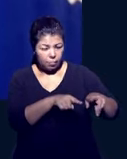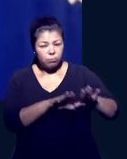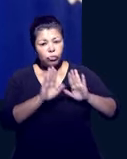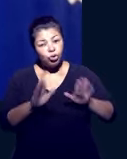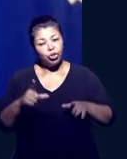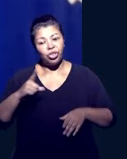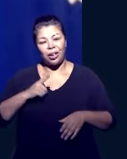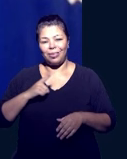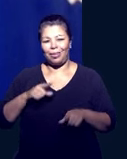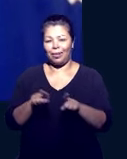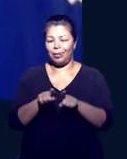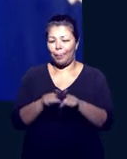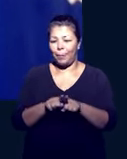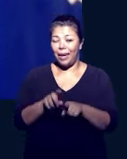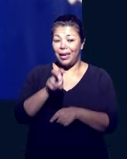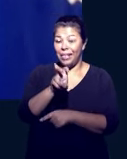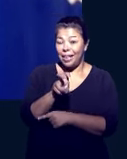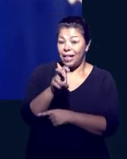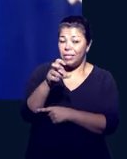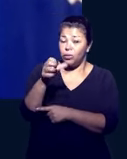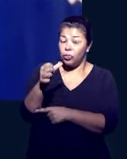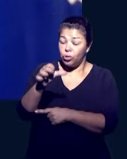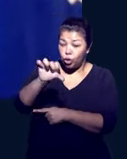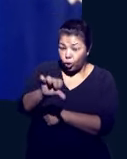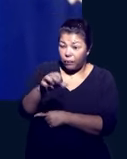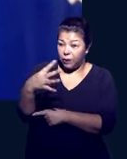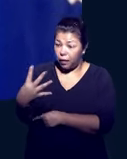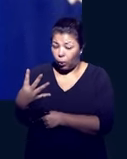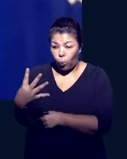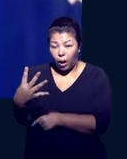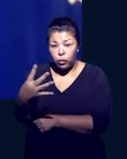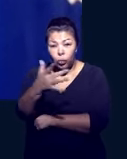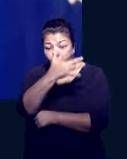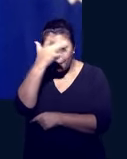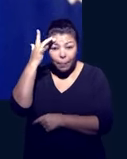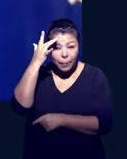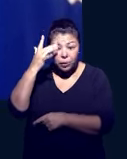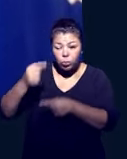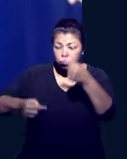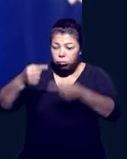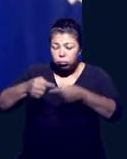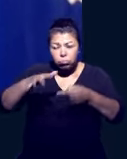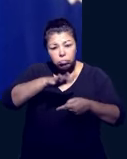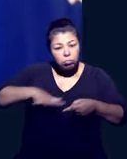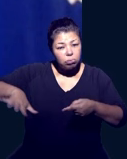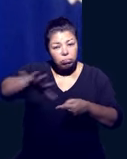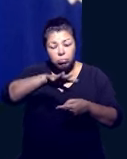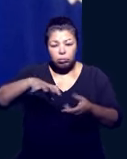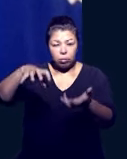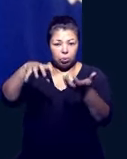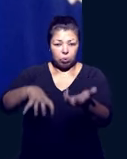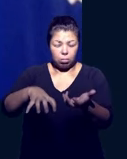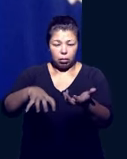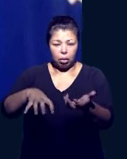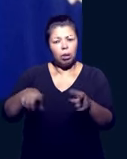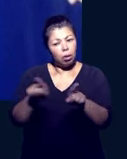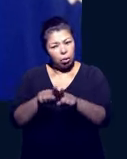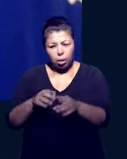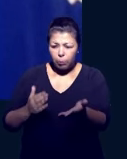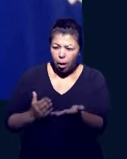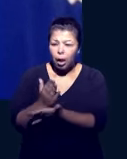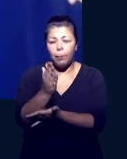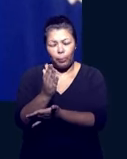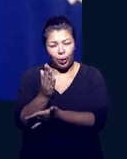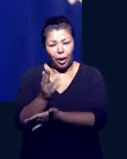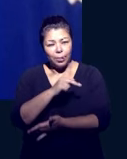594 parlamentares que sancionada pelo um presidente da república isso não pode se dar por uma decisão de um único Ministro isso tem que se dar por